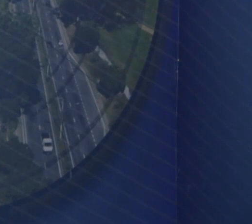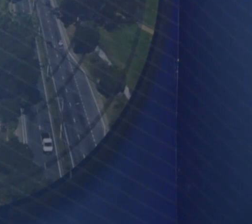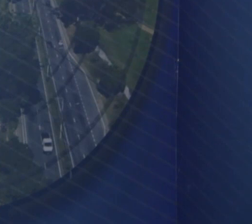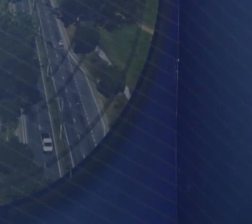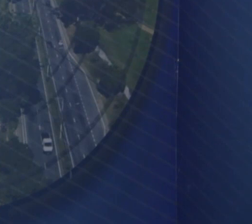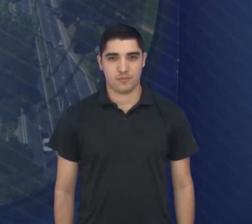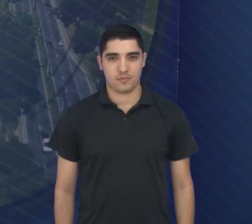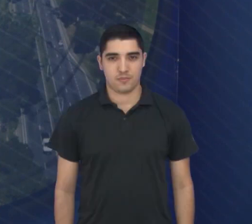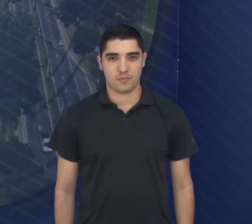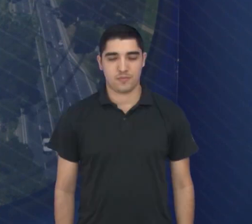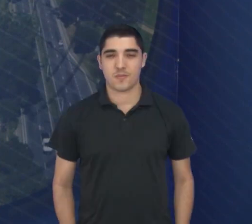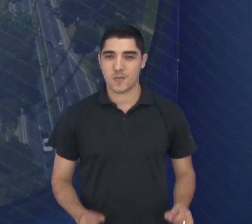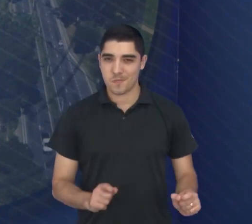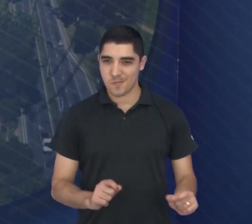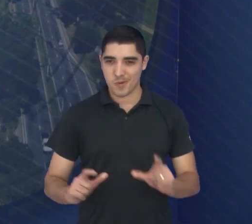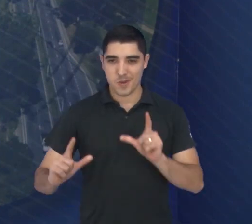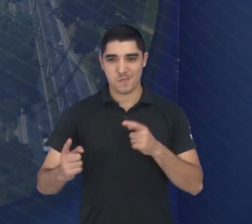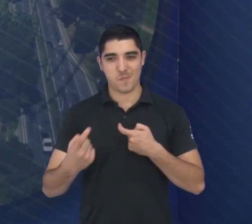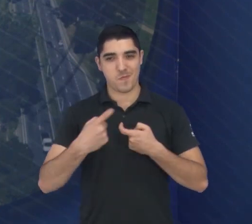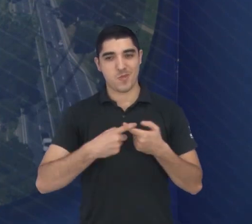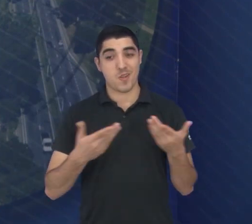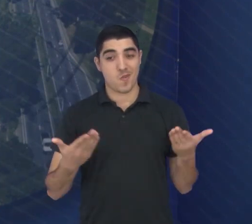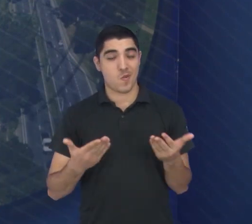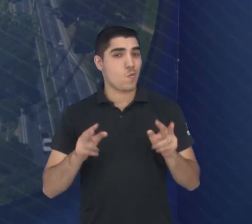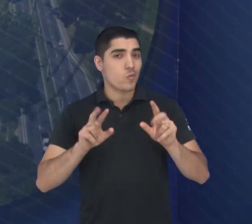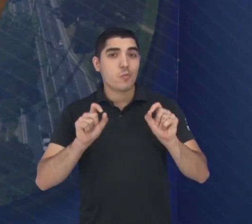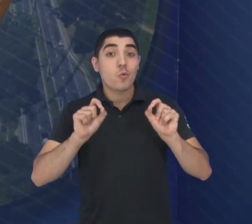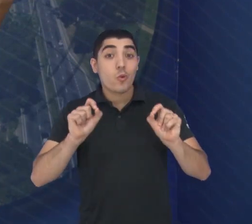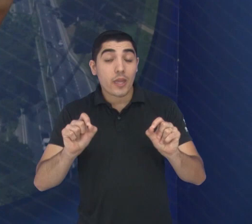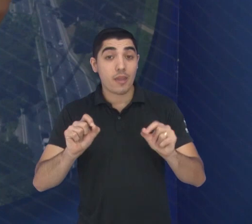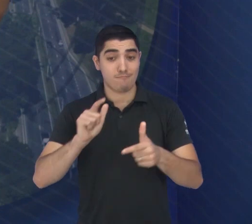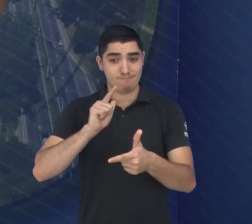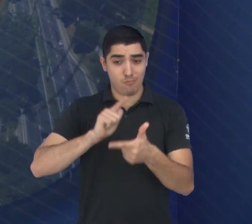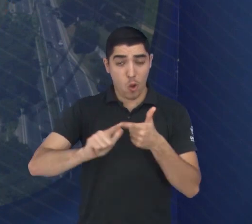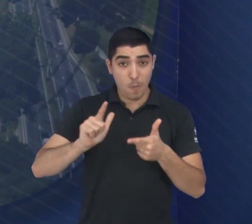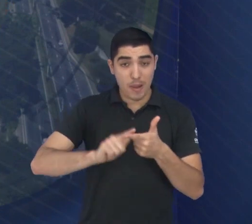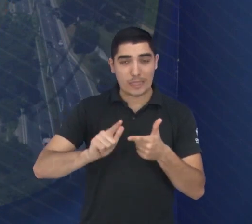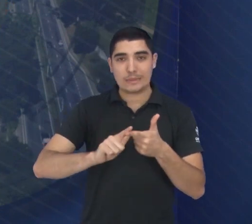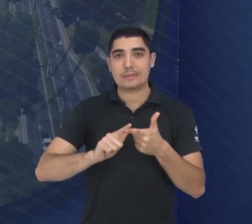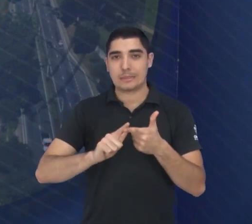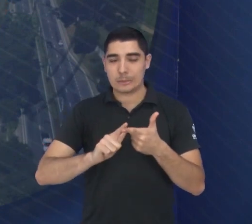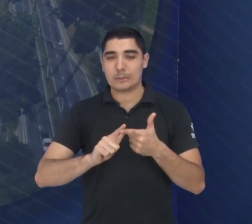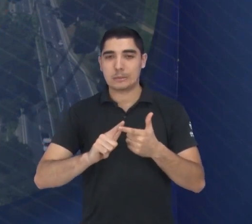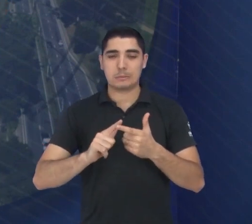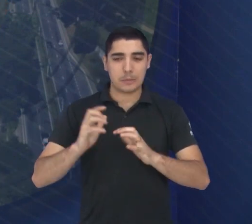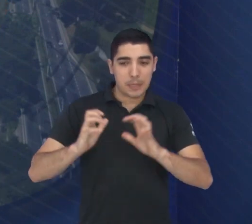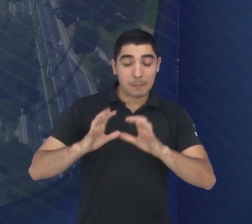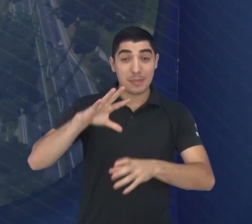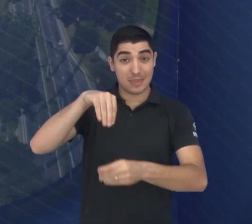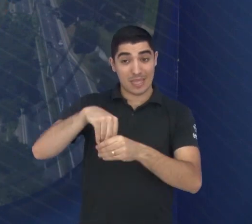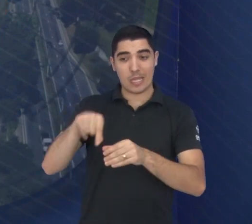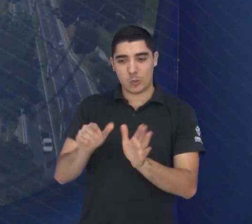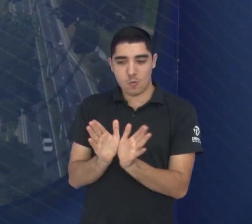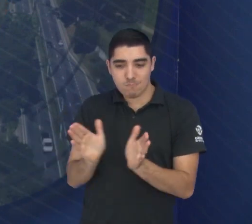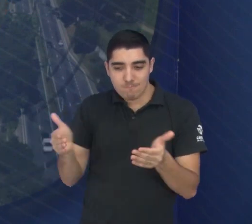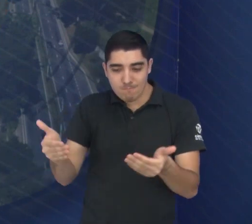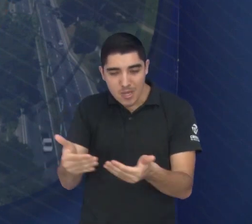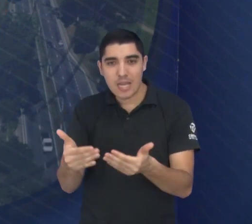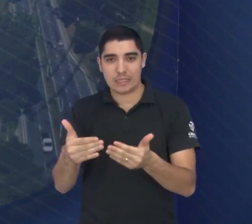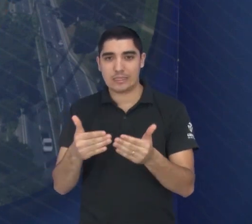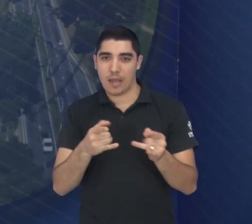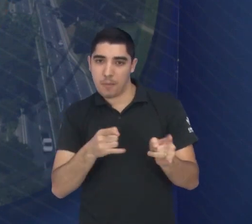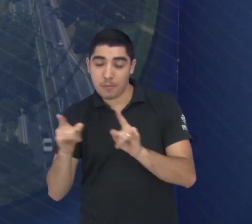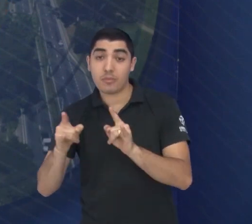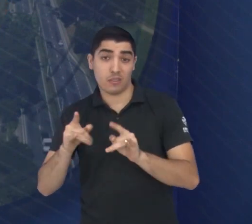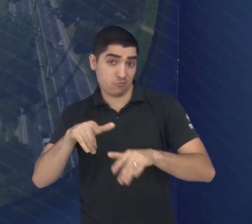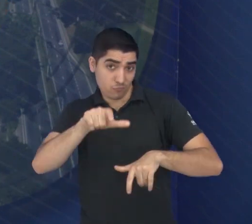De volta com Diálogos, hoje estamos falando sobre crise e conflito nos condomínios. Quem nunca passou por uma situação desagradável,